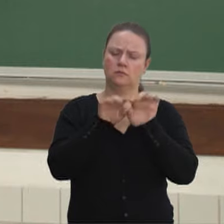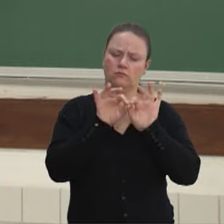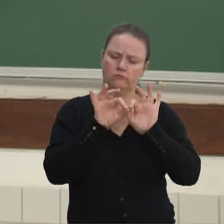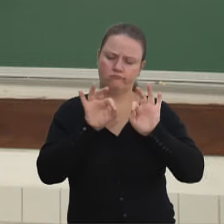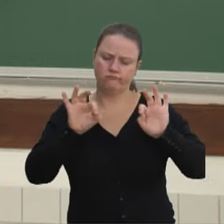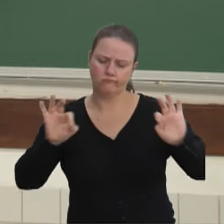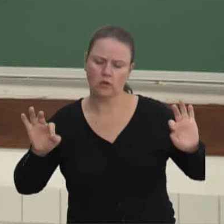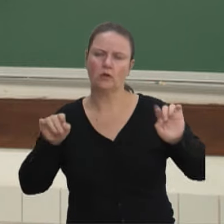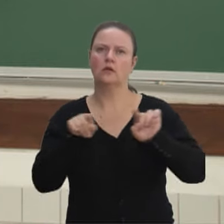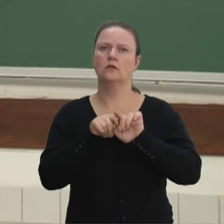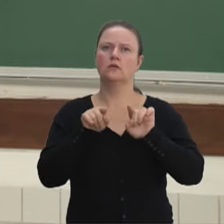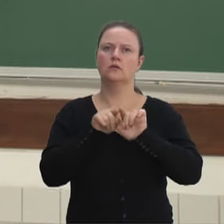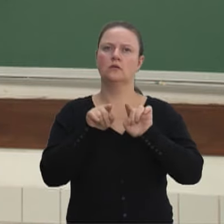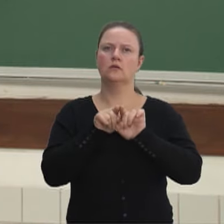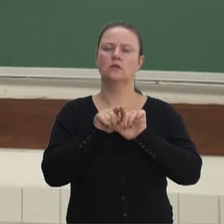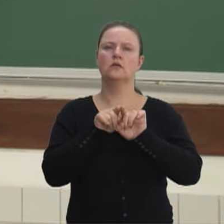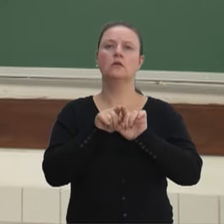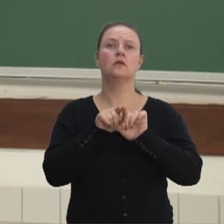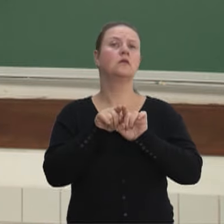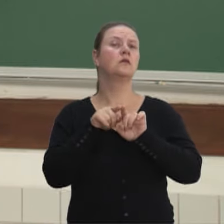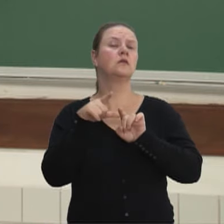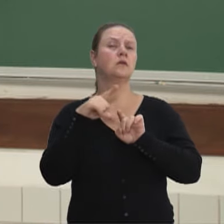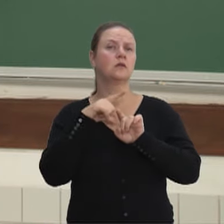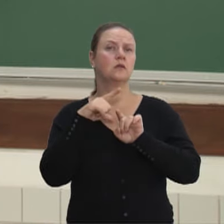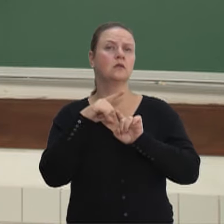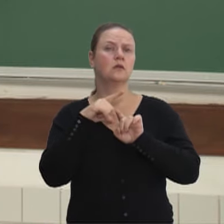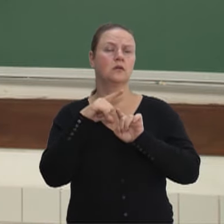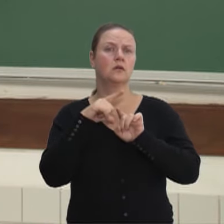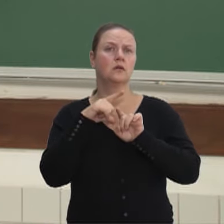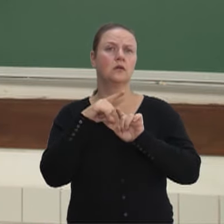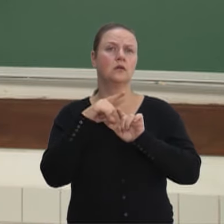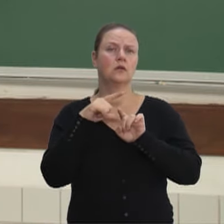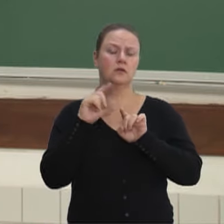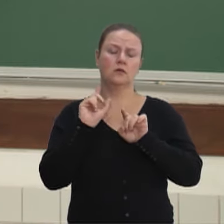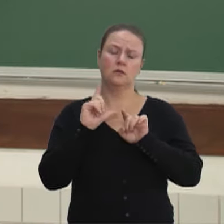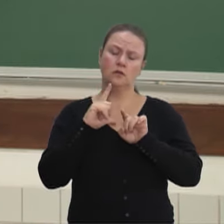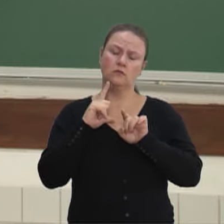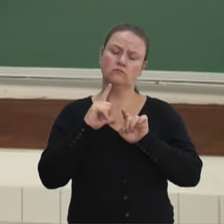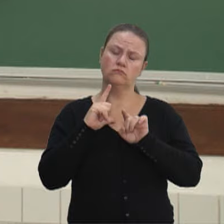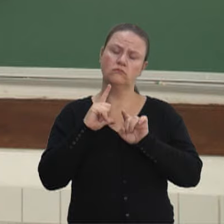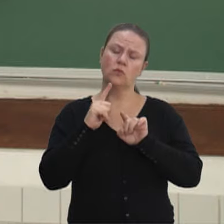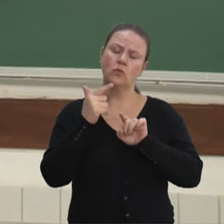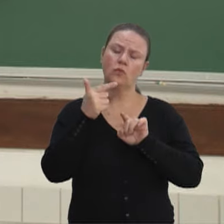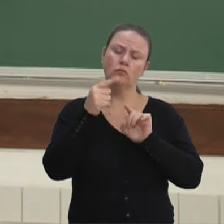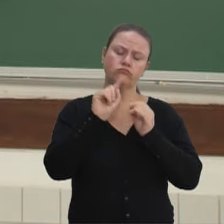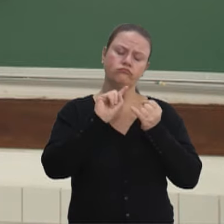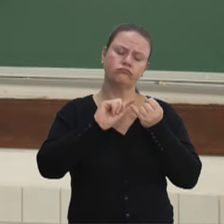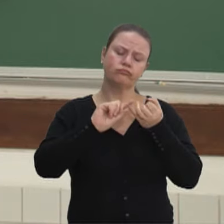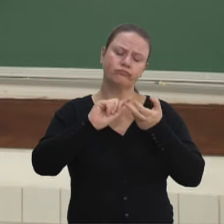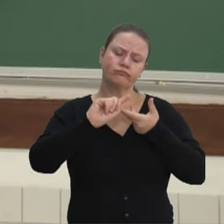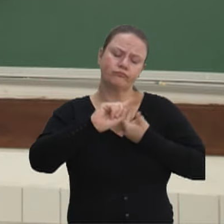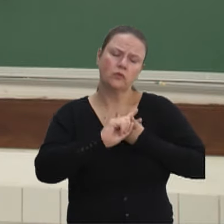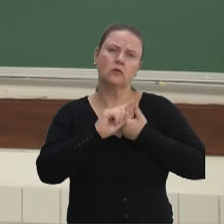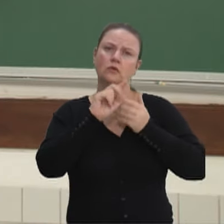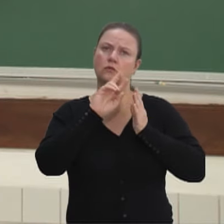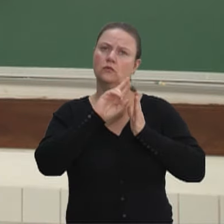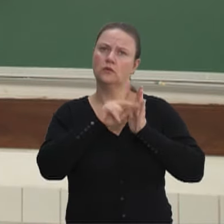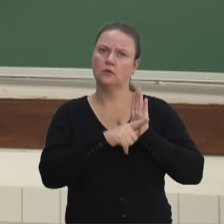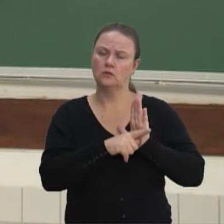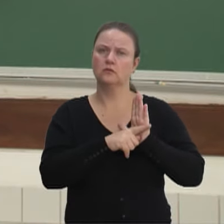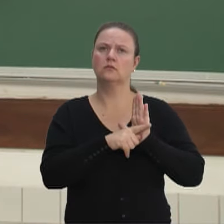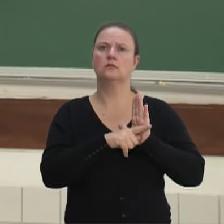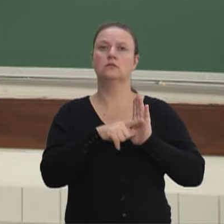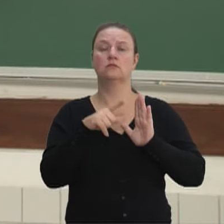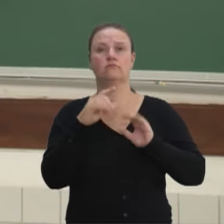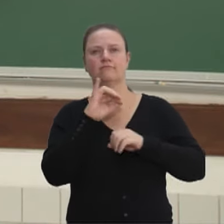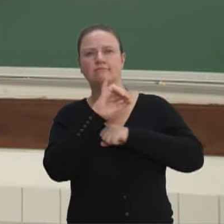reduzida, a paramétrica e também a equação segmentária, né? Então fique aí com a gente, você que está aí